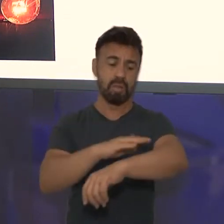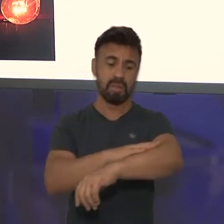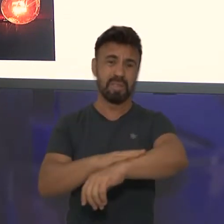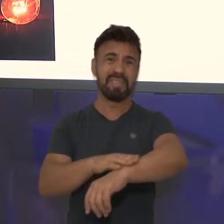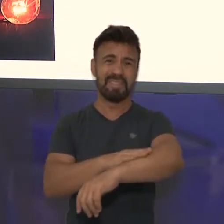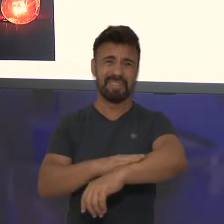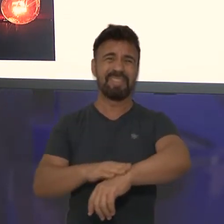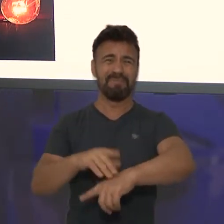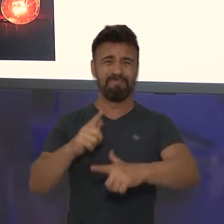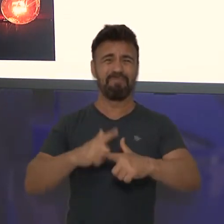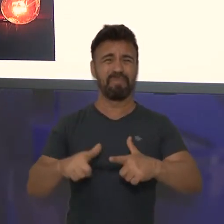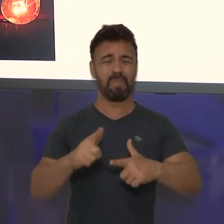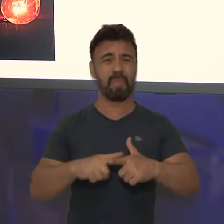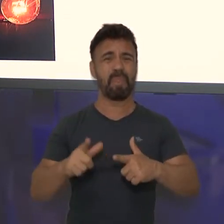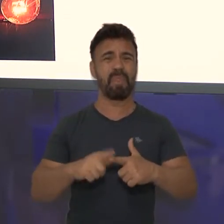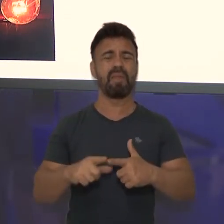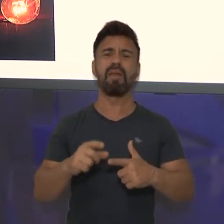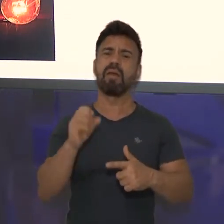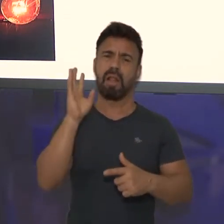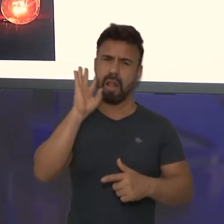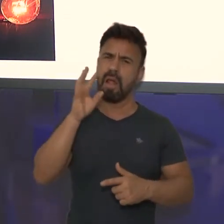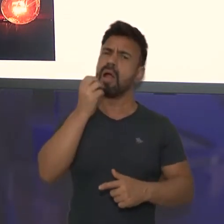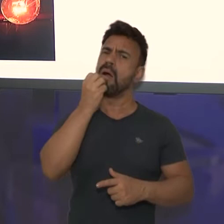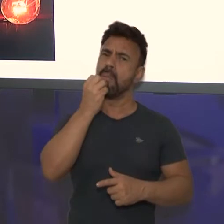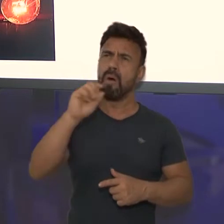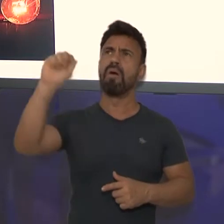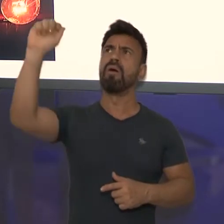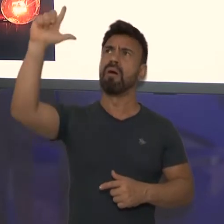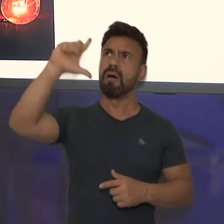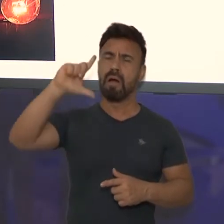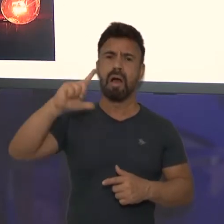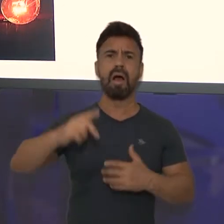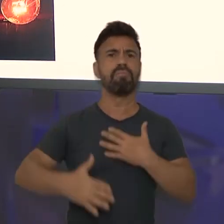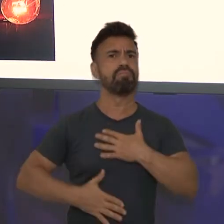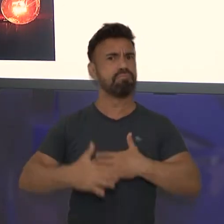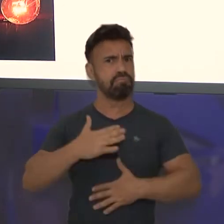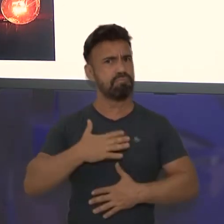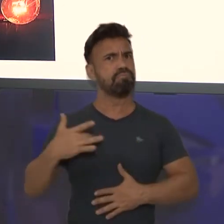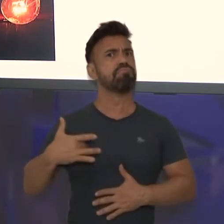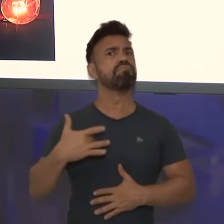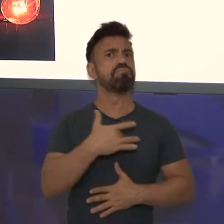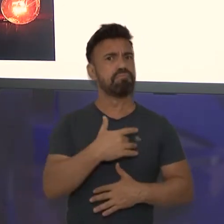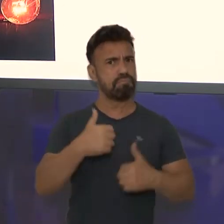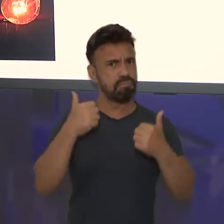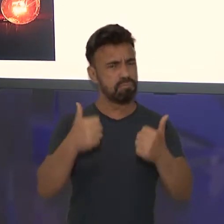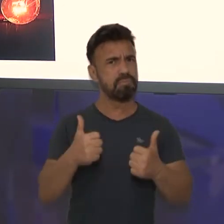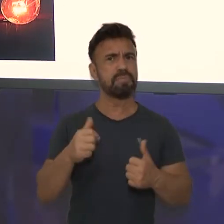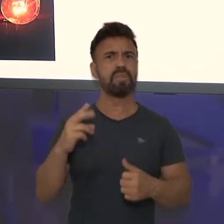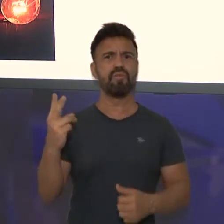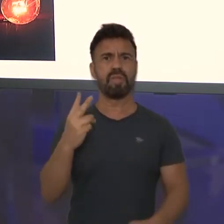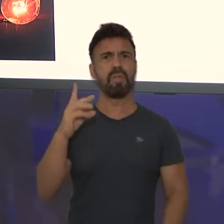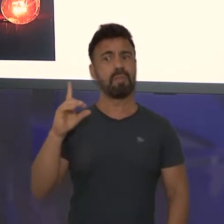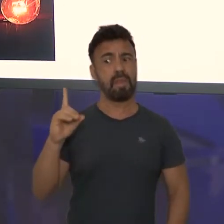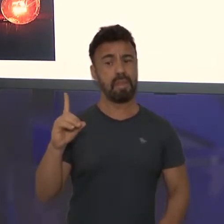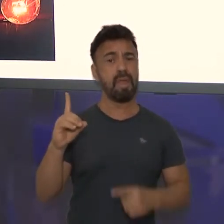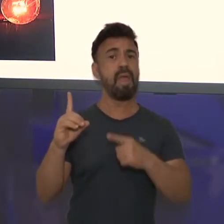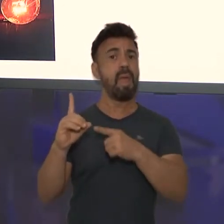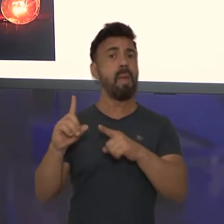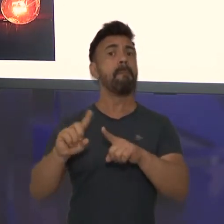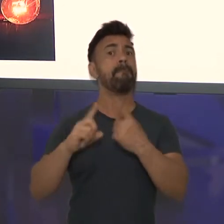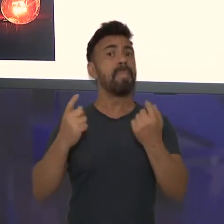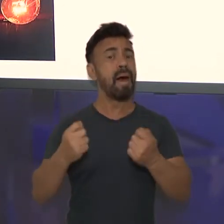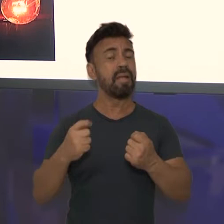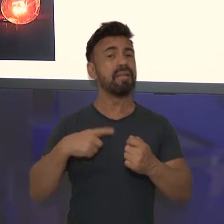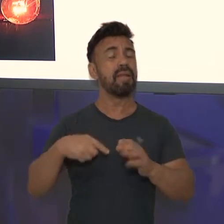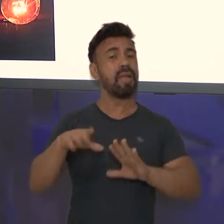insolação. Então é muito legal tomar sol, ele estimula aí o nosso corpo a produzir vitamina D, mas tem que ter os